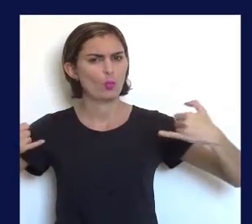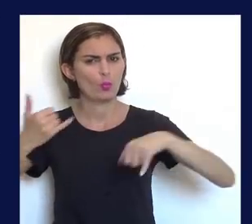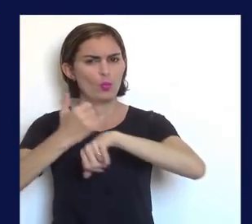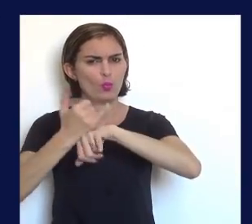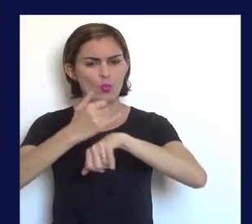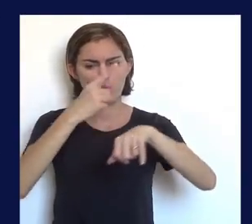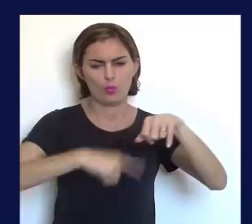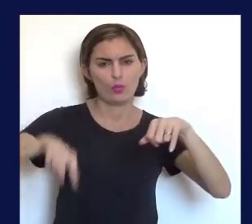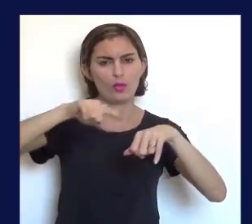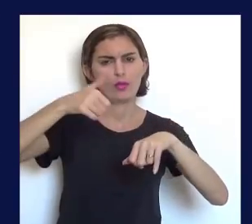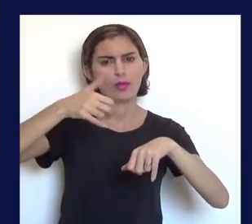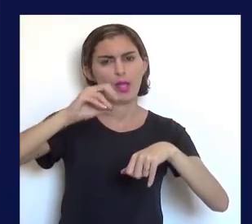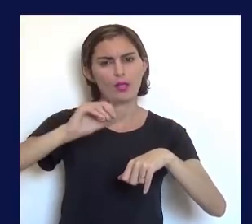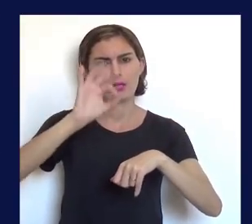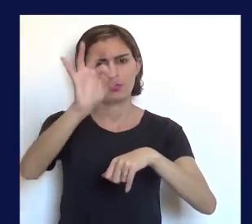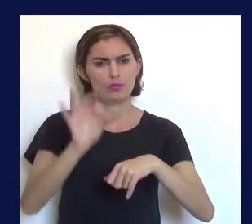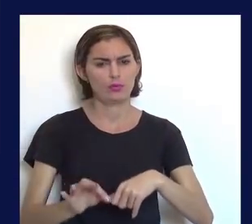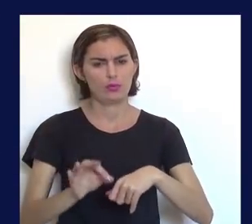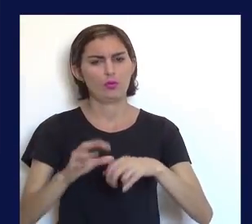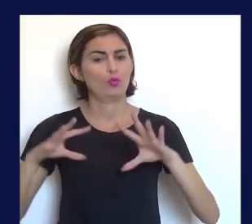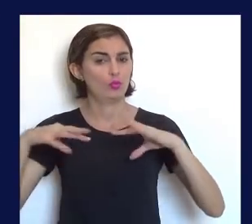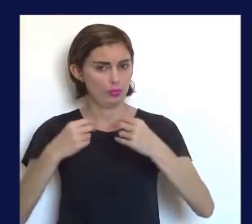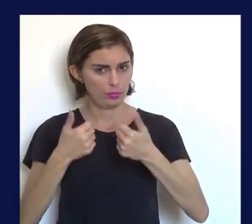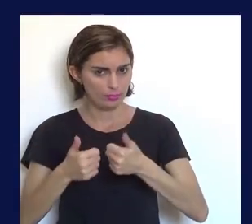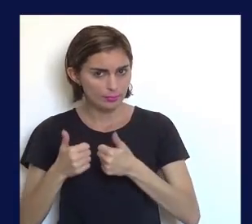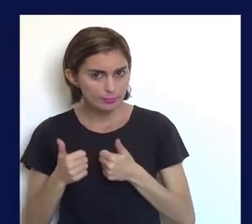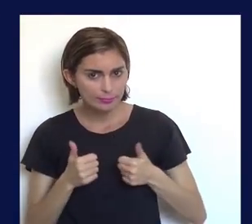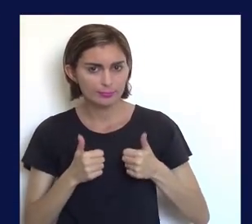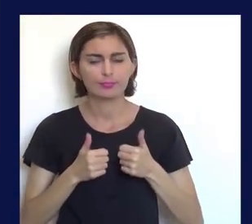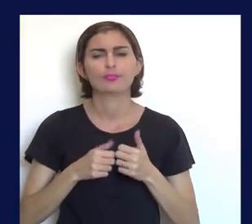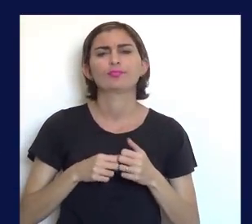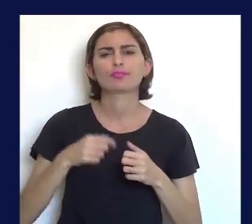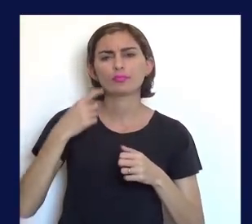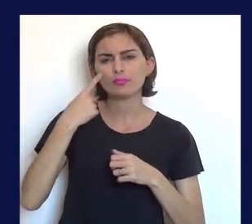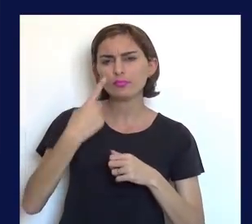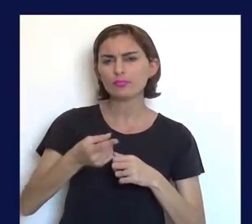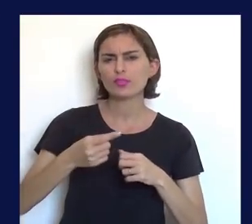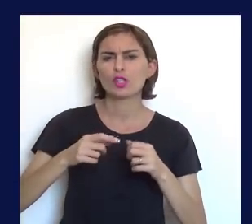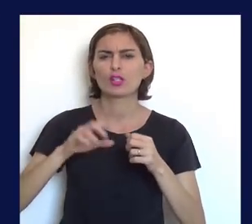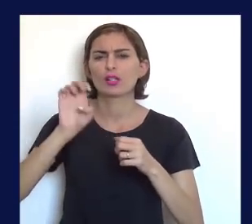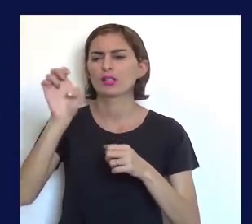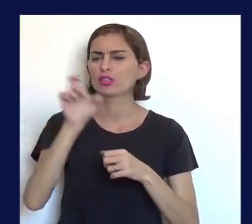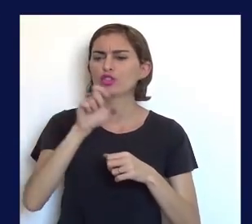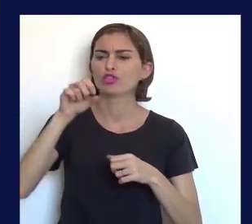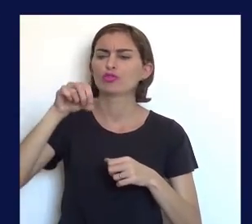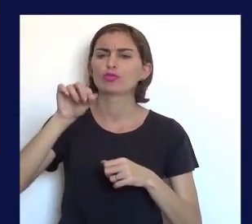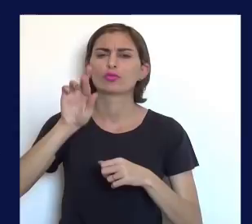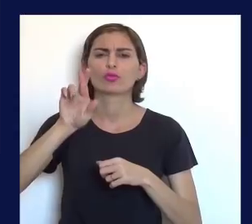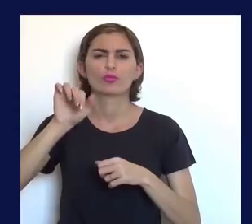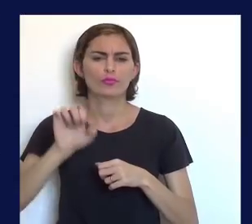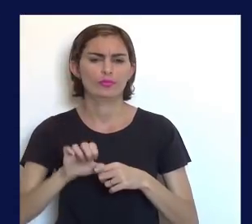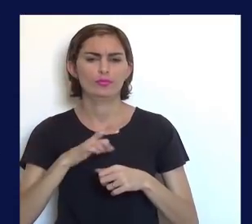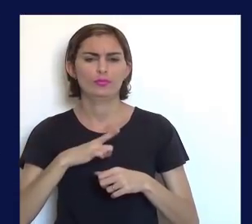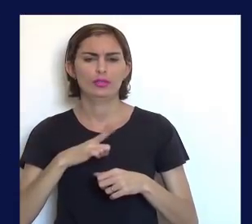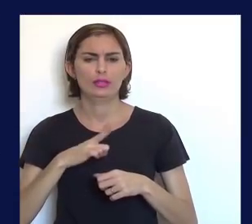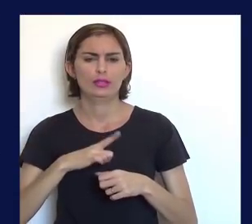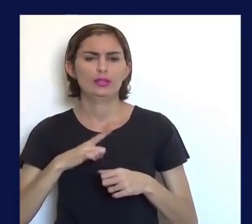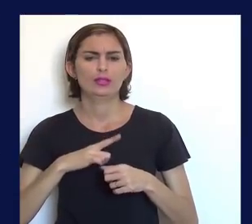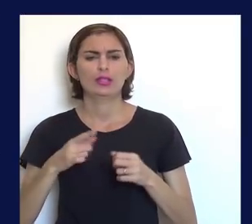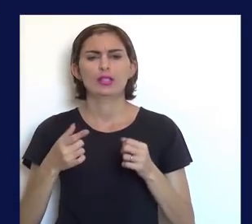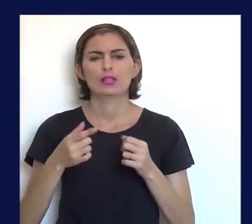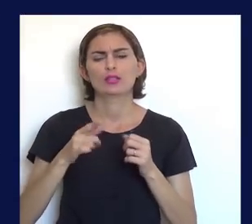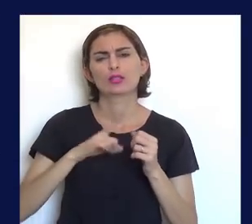no pneu, 10%. Tudo tranquilo aí com vocês? A enxofre, tá? Nós temos aí